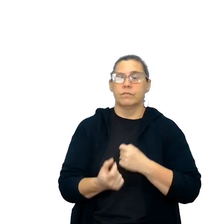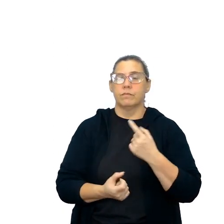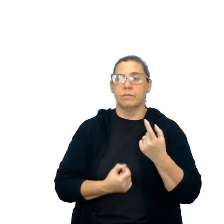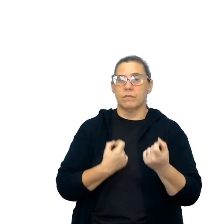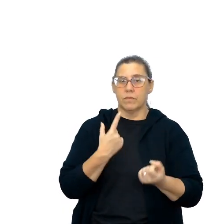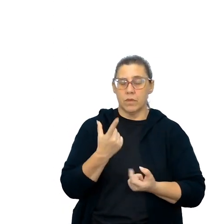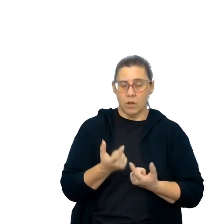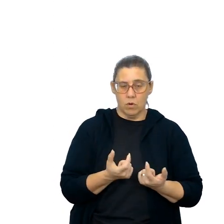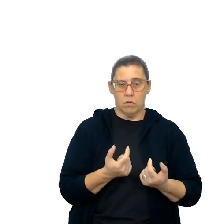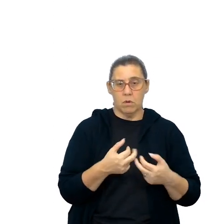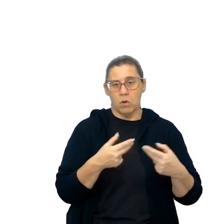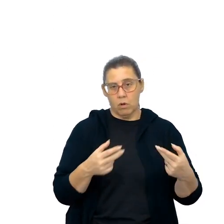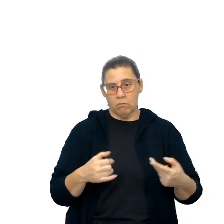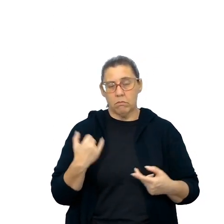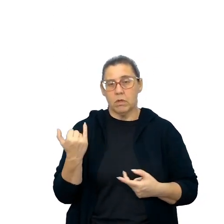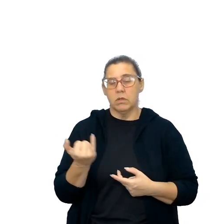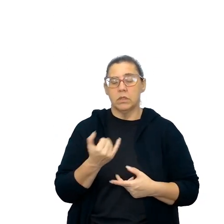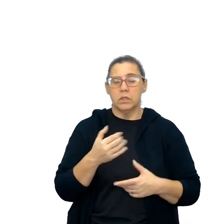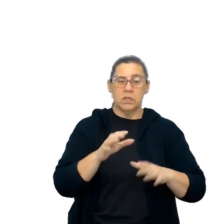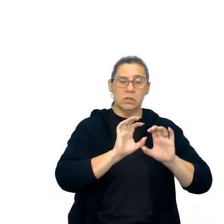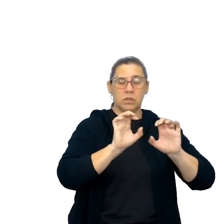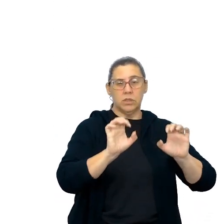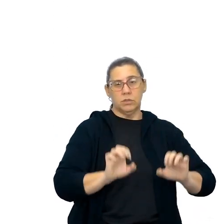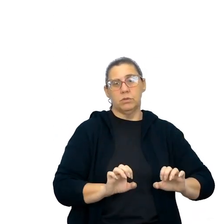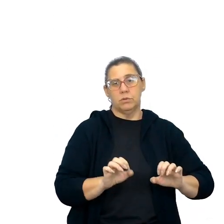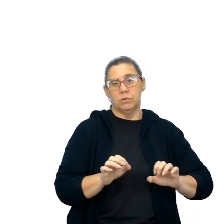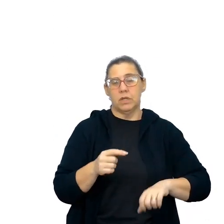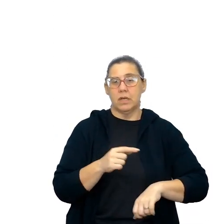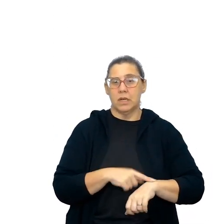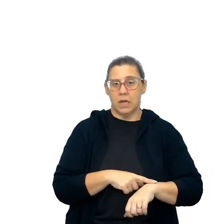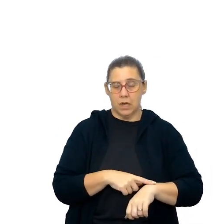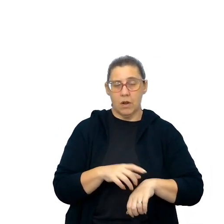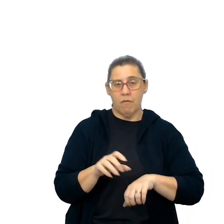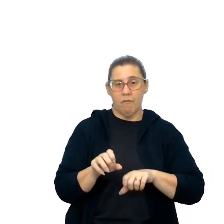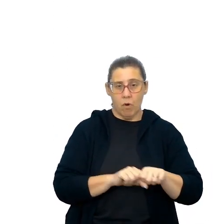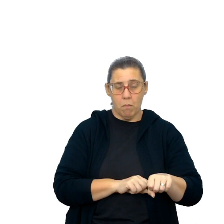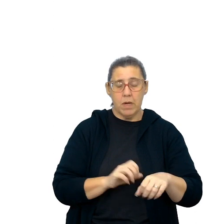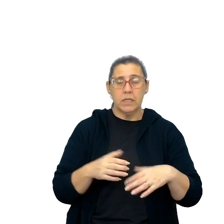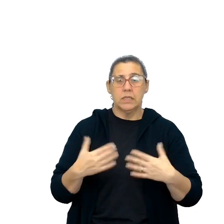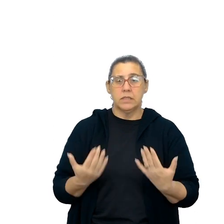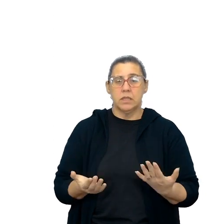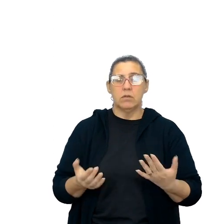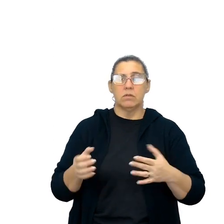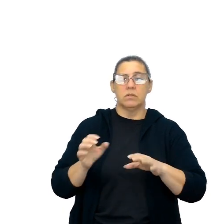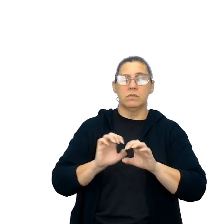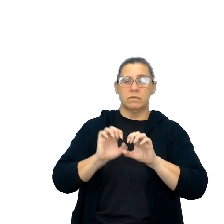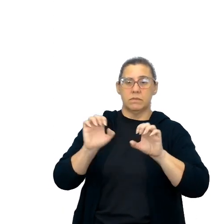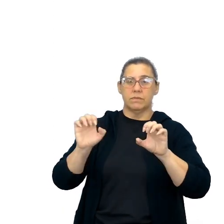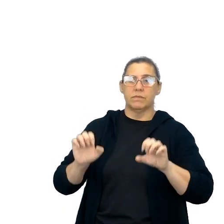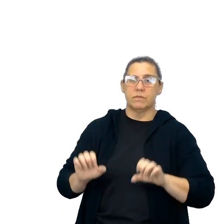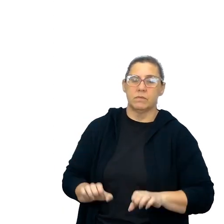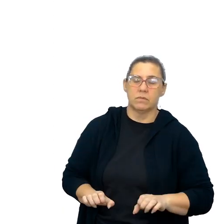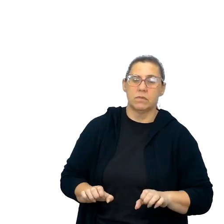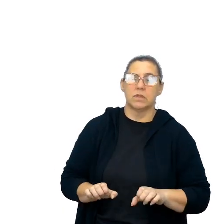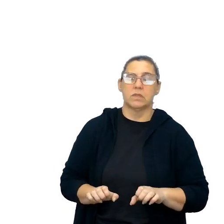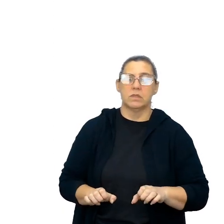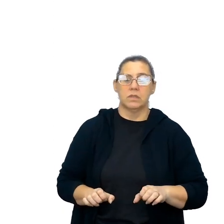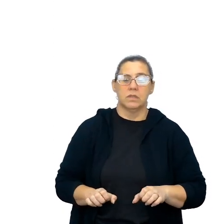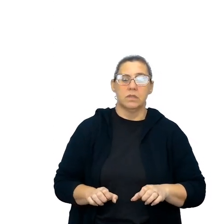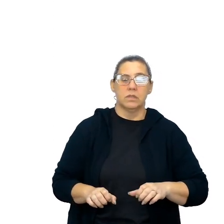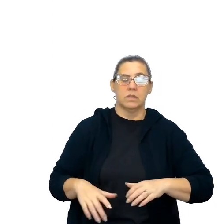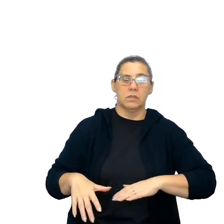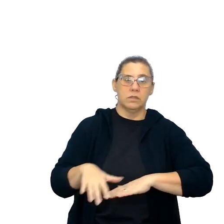pontos referenciais em estrutura essa formação. Então, por meio da estrutura, né, de